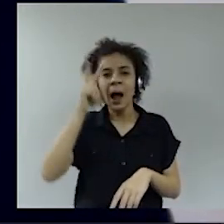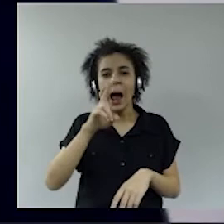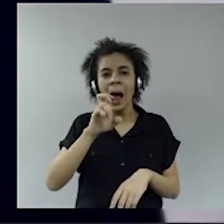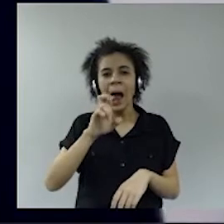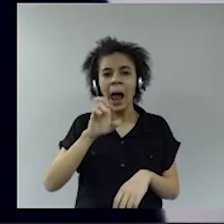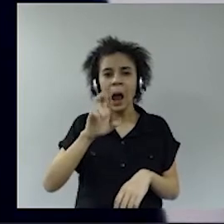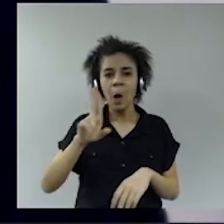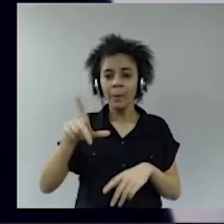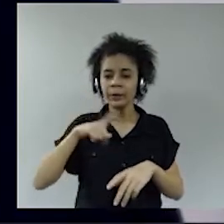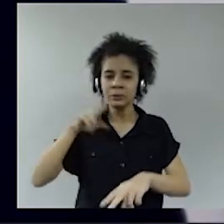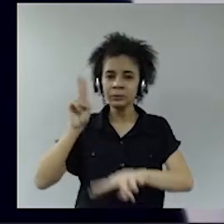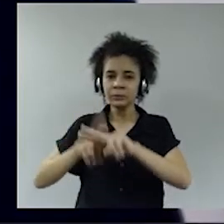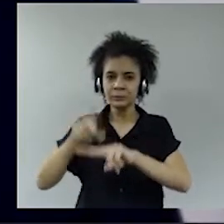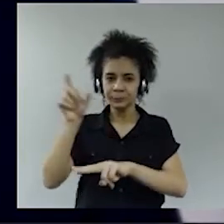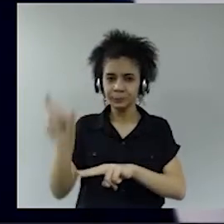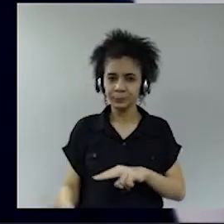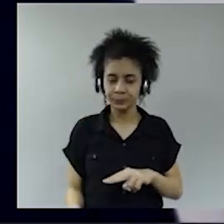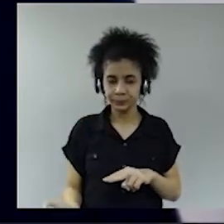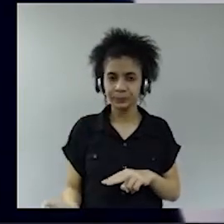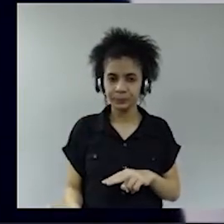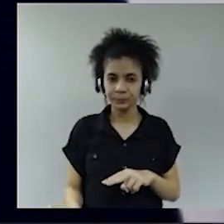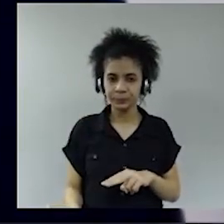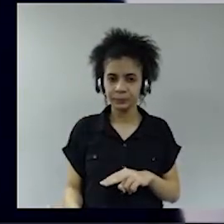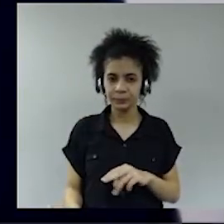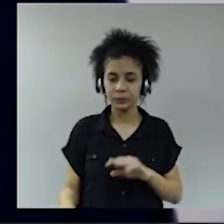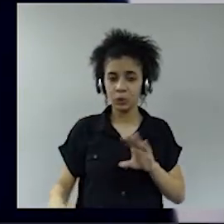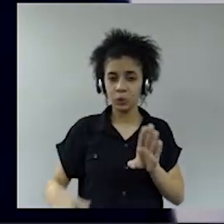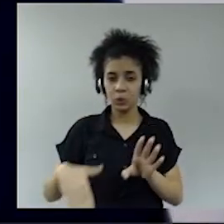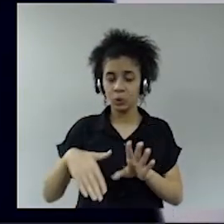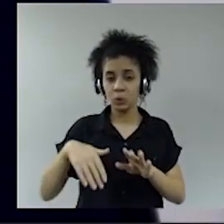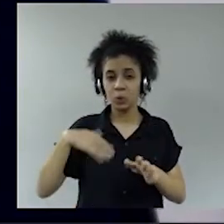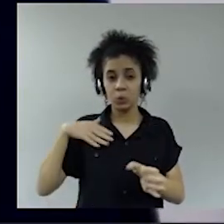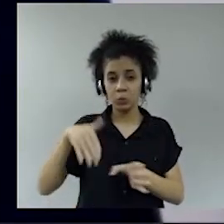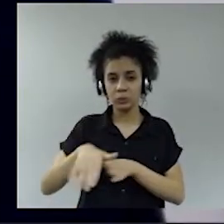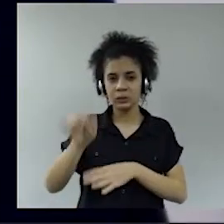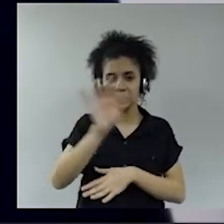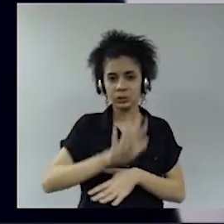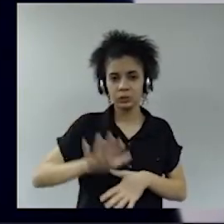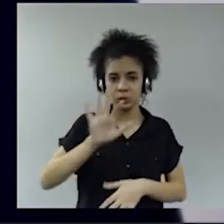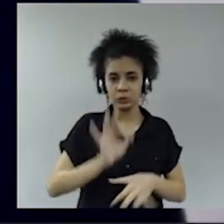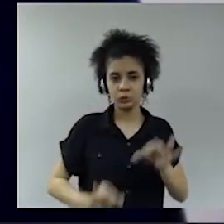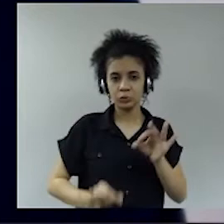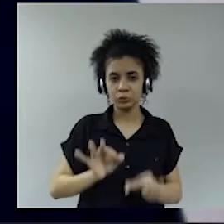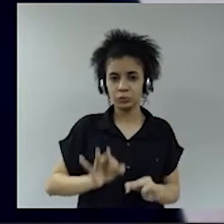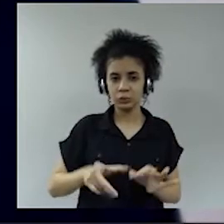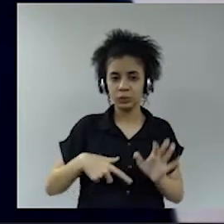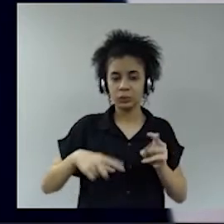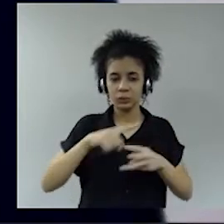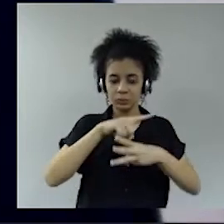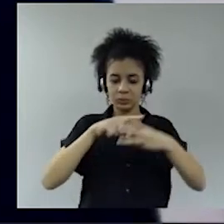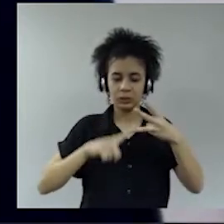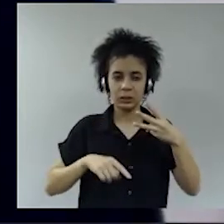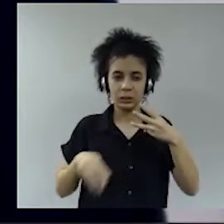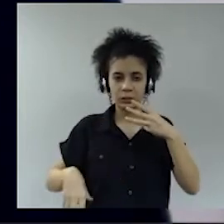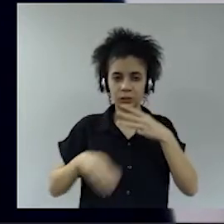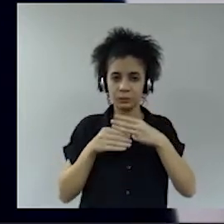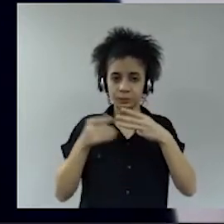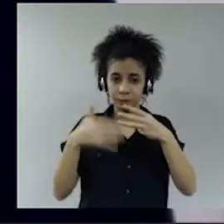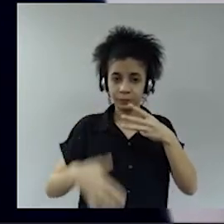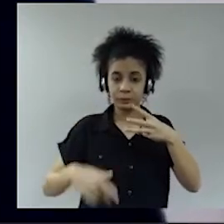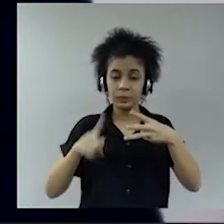preso. O Conselho Nacional de Justiça editou 3 resoluções: